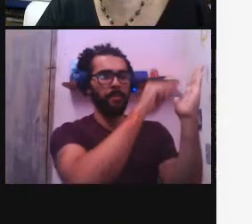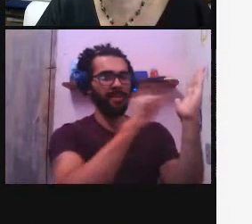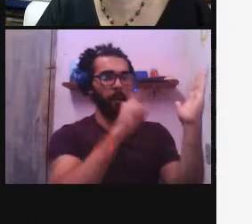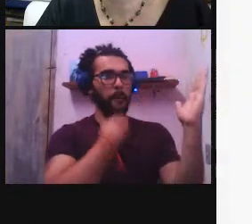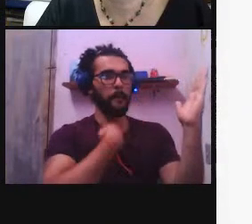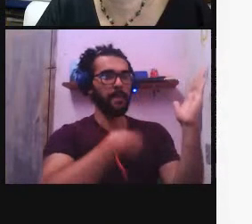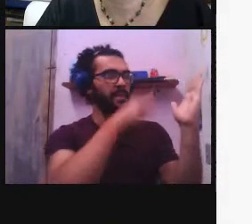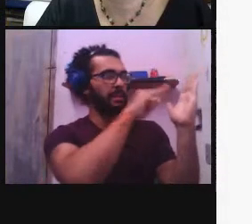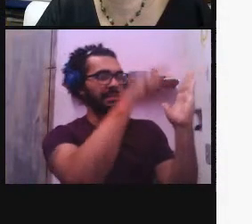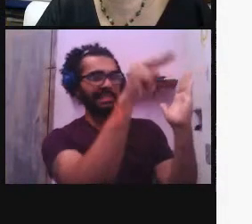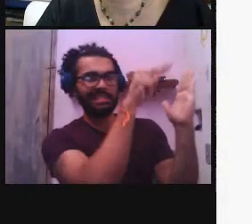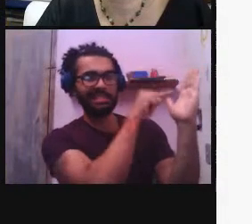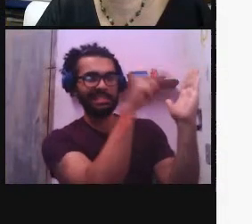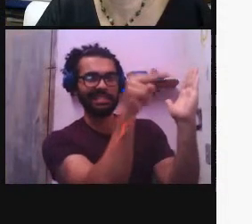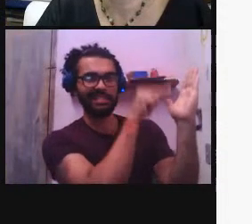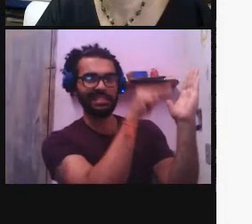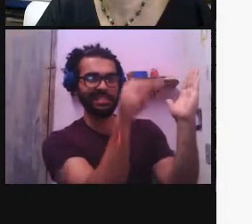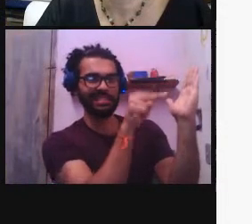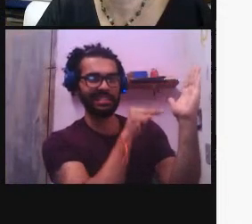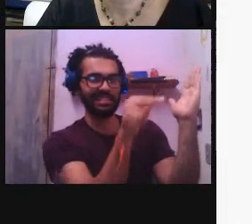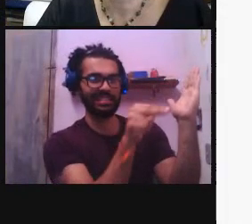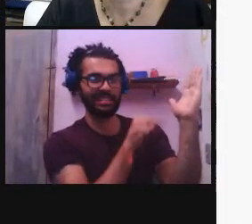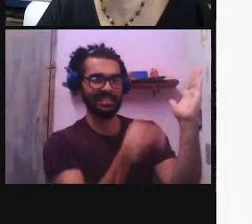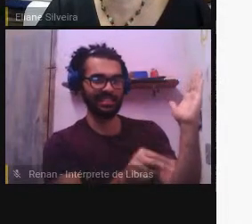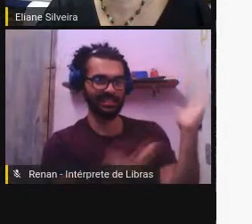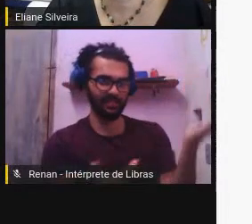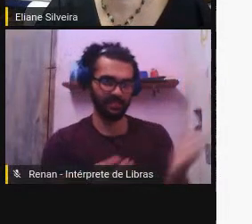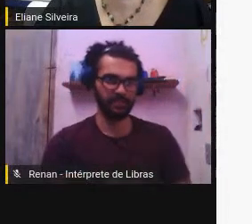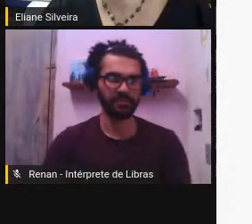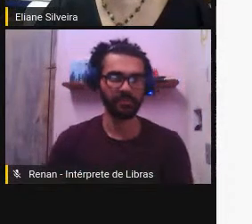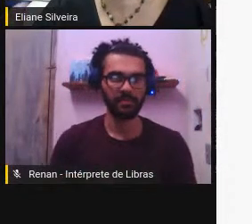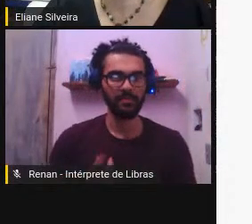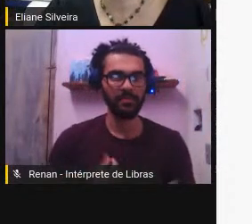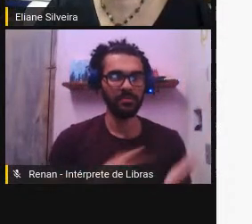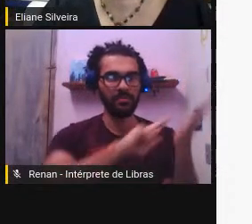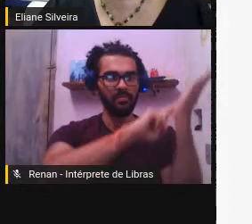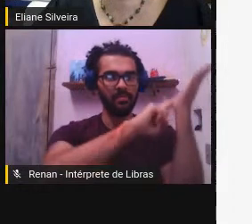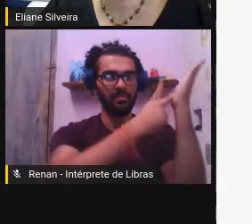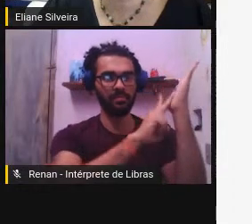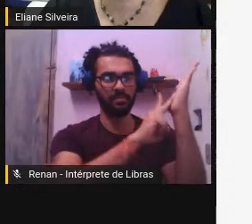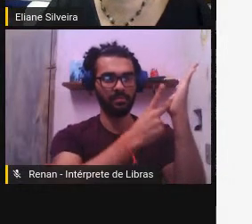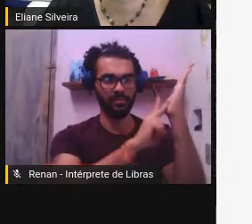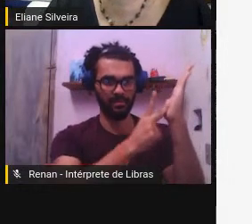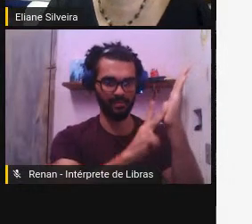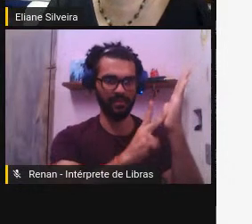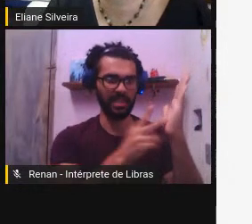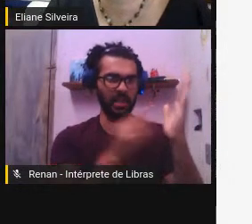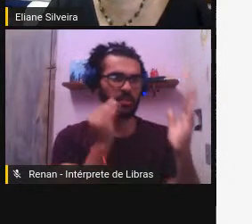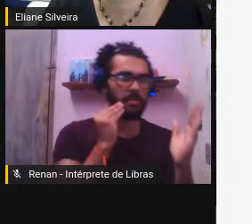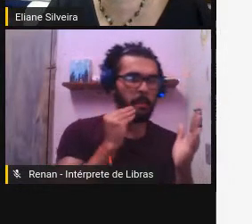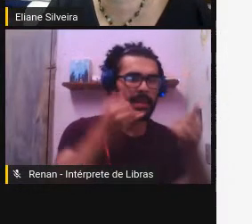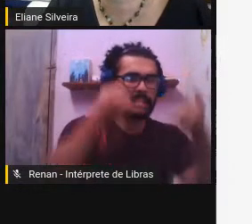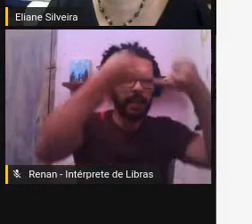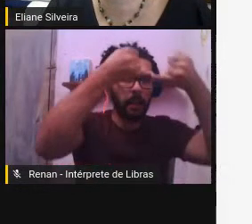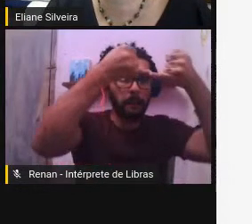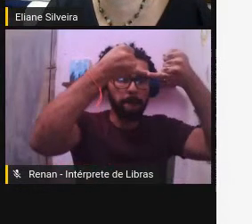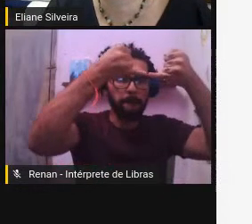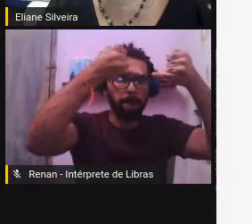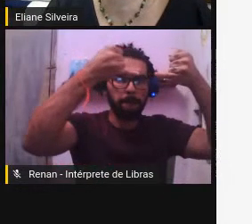transcrição desse fragmento de uma forma mais linear para facilitar a nossa